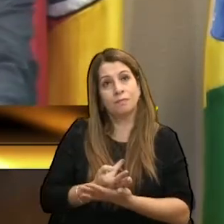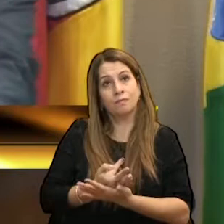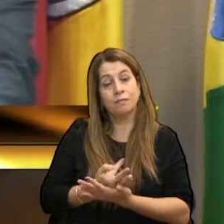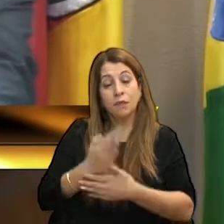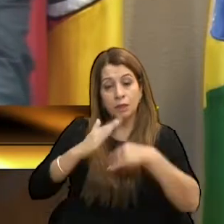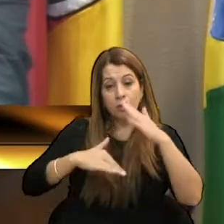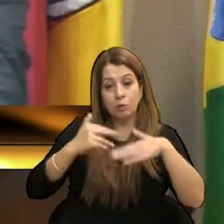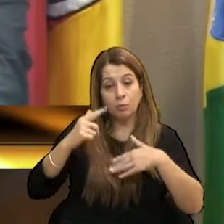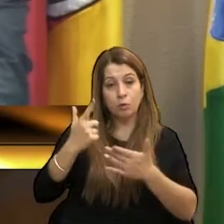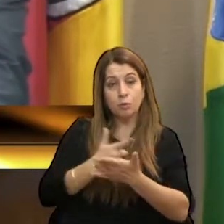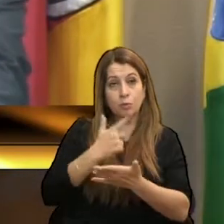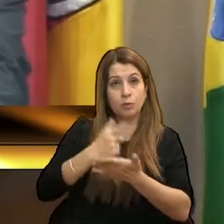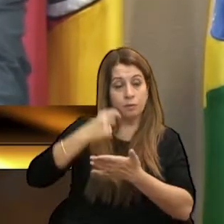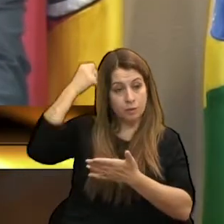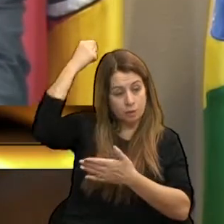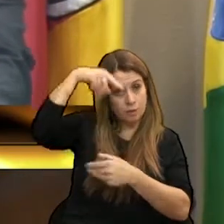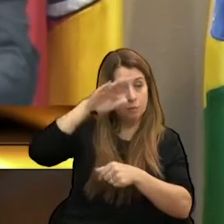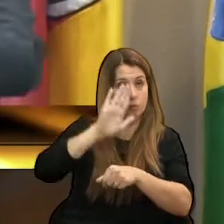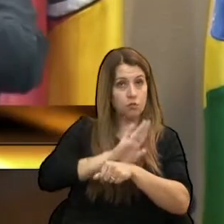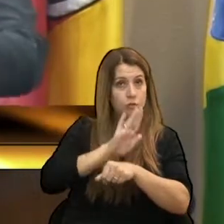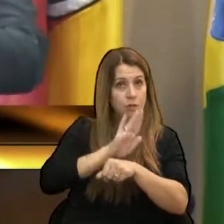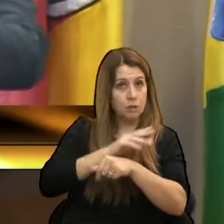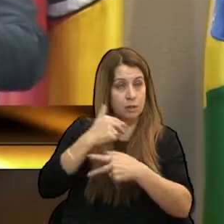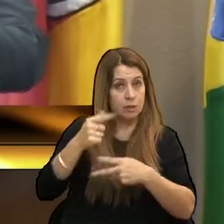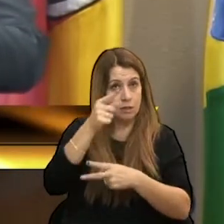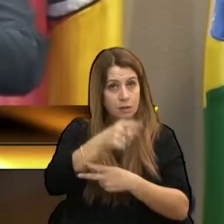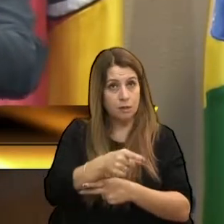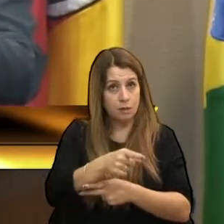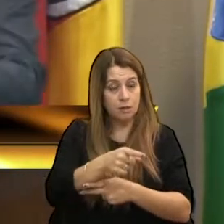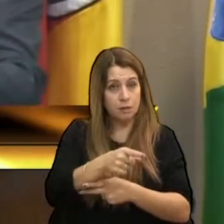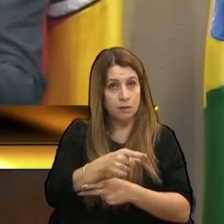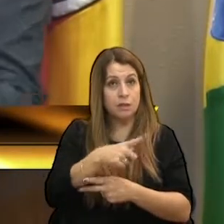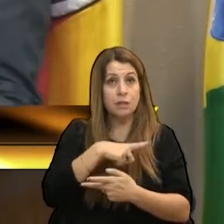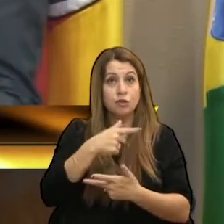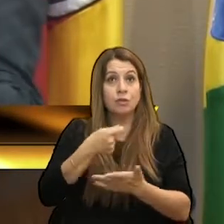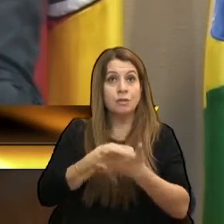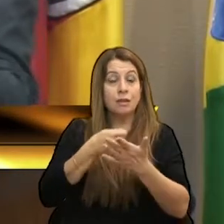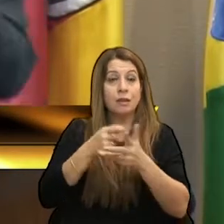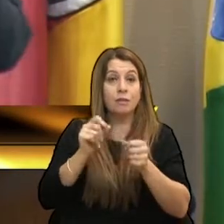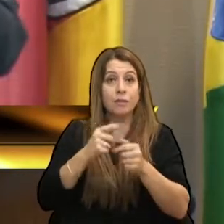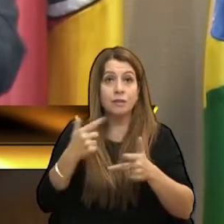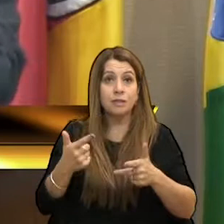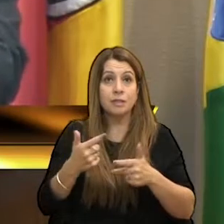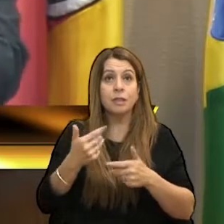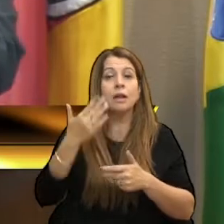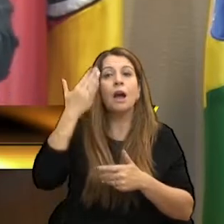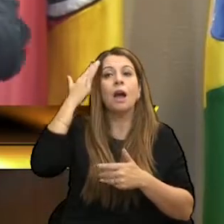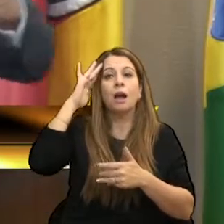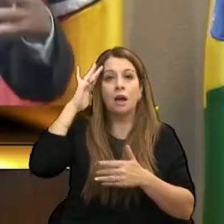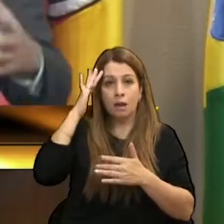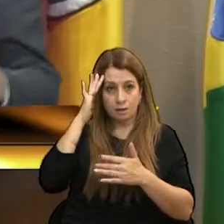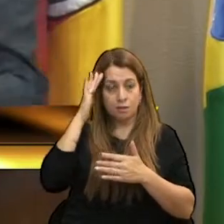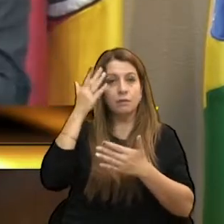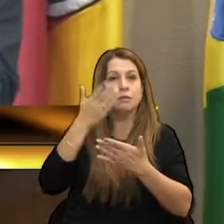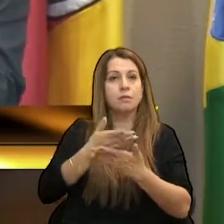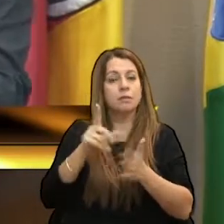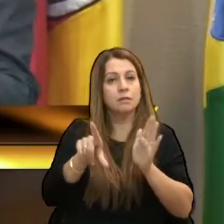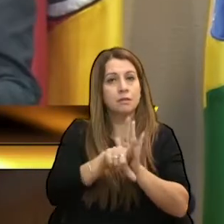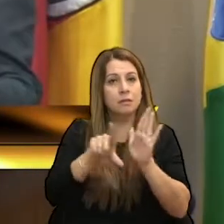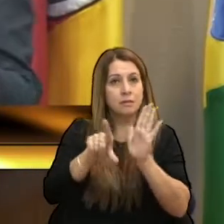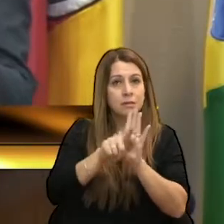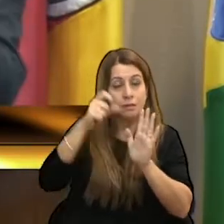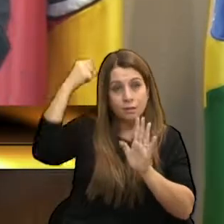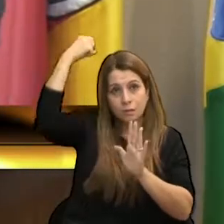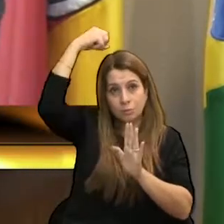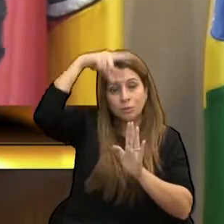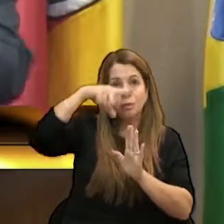do Livro dos Espíritos vem contribuir significativamente nesse aspecto, de tentar fazer com que as pessoas compreendam as leis espirituais, as